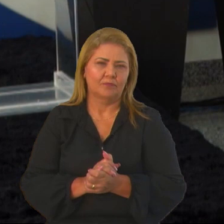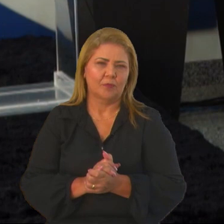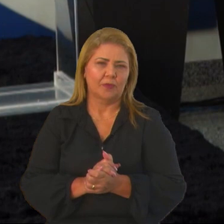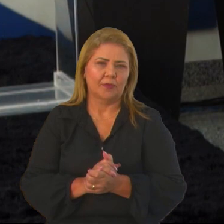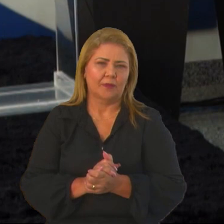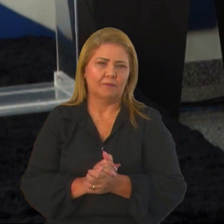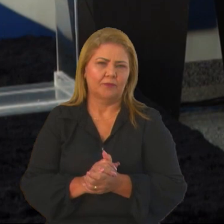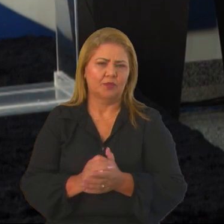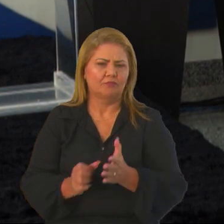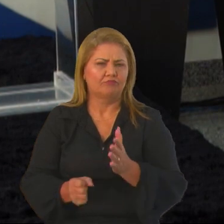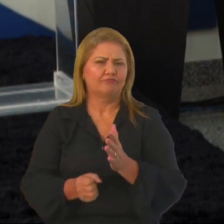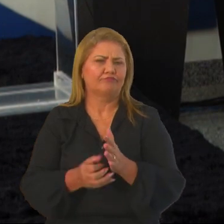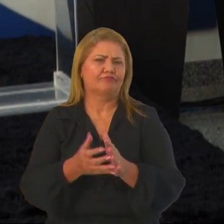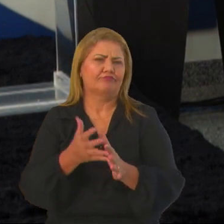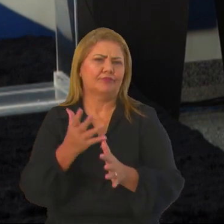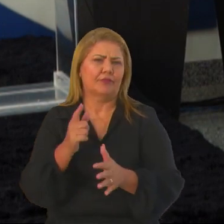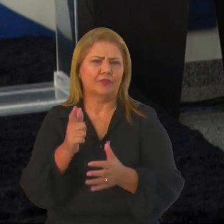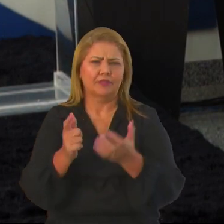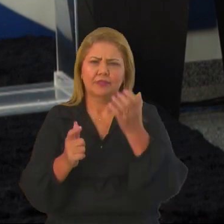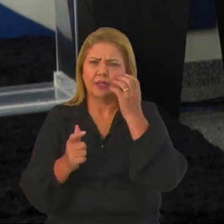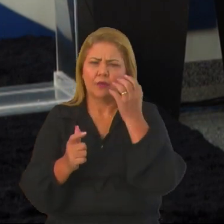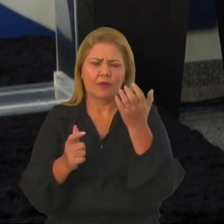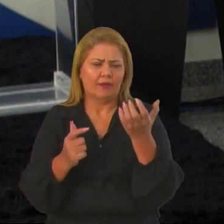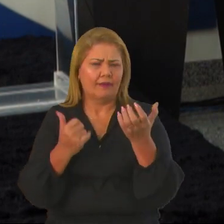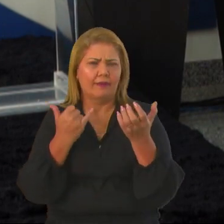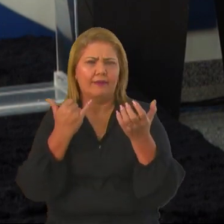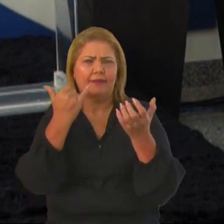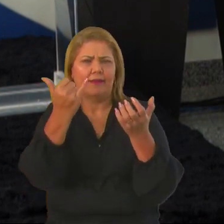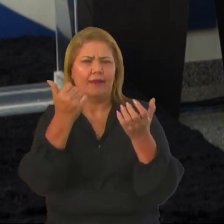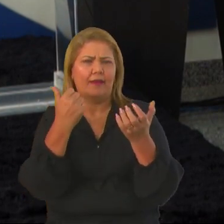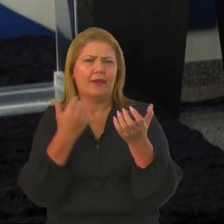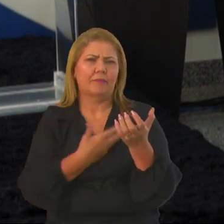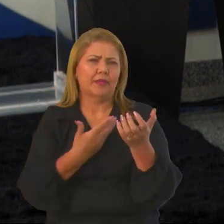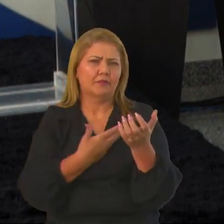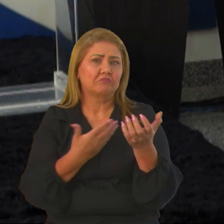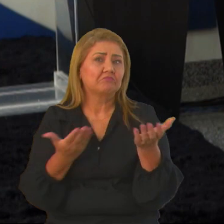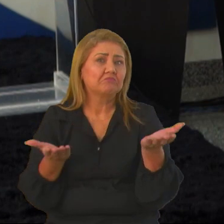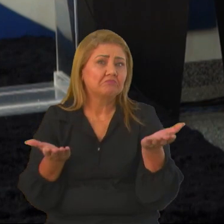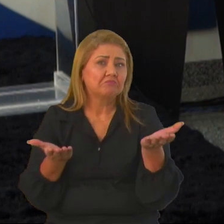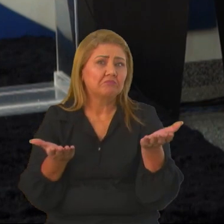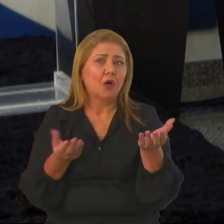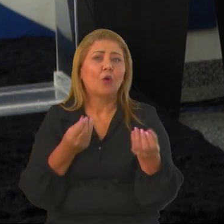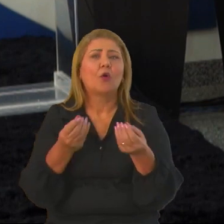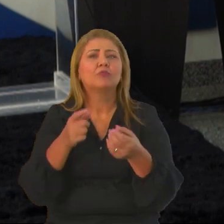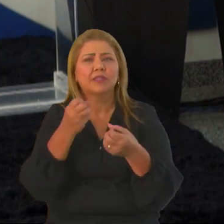Quantas vezes você pega o seu celular para ligar para uma amiga, perguntando como é que ela está?